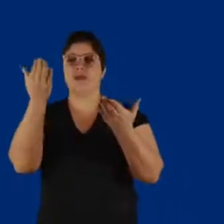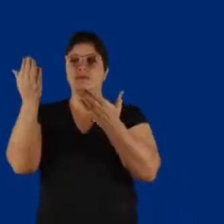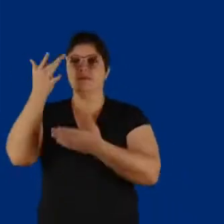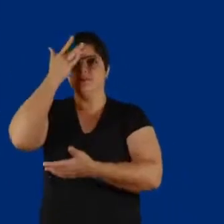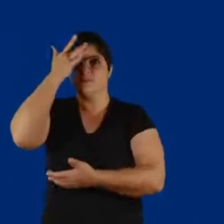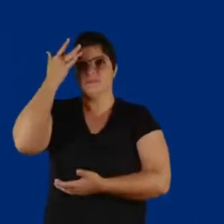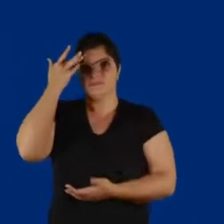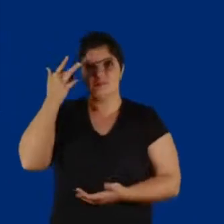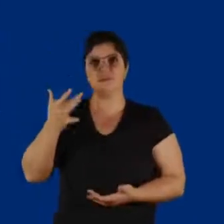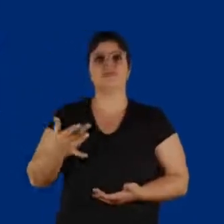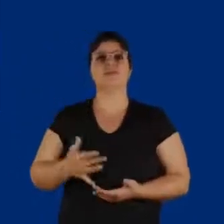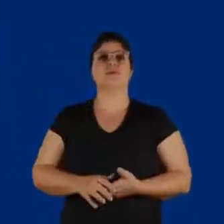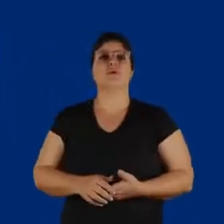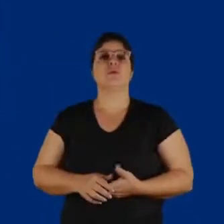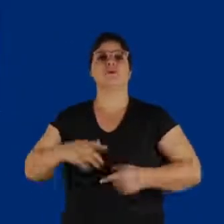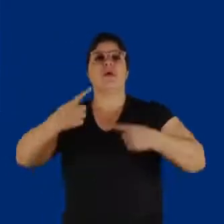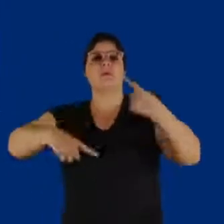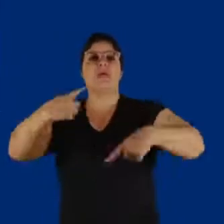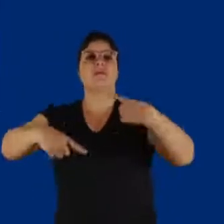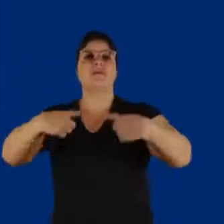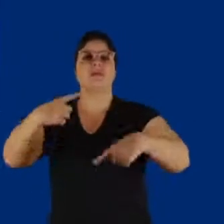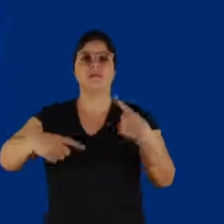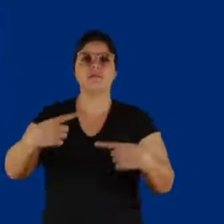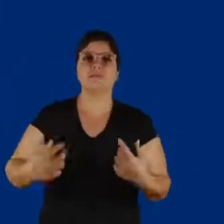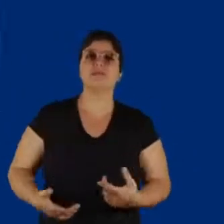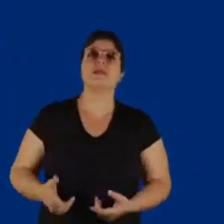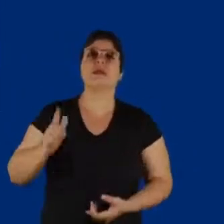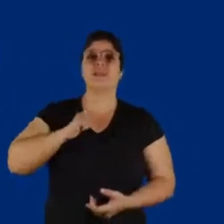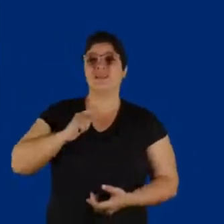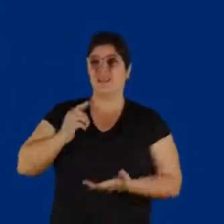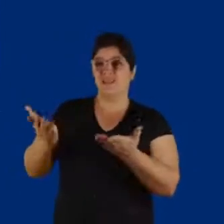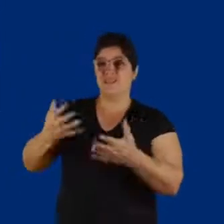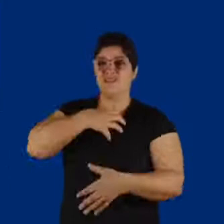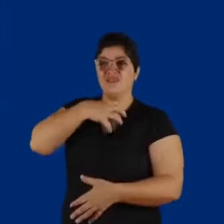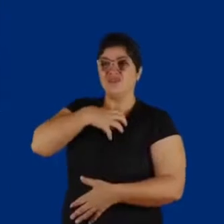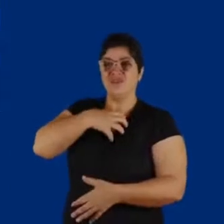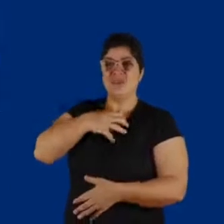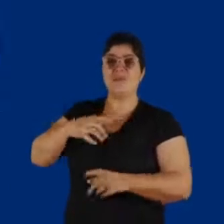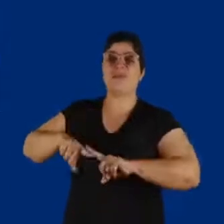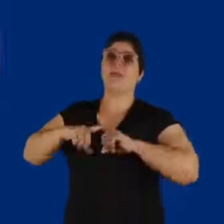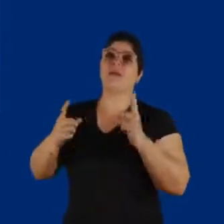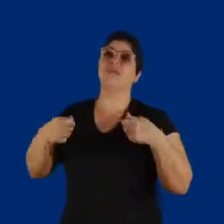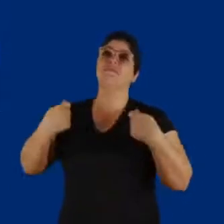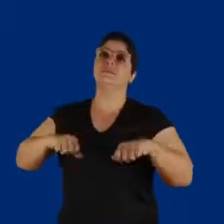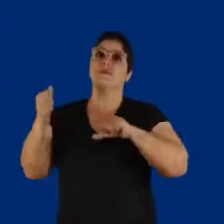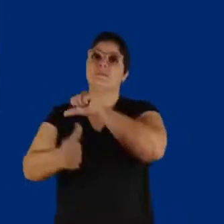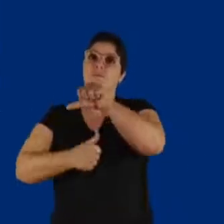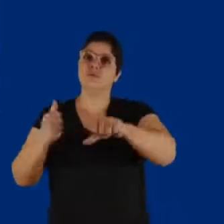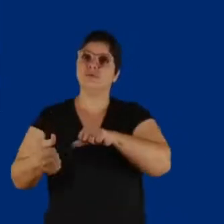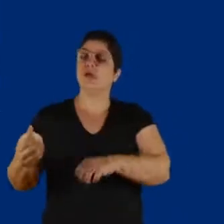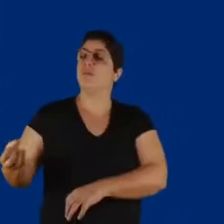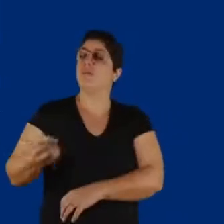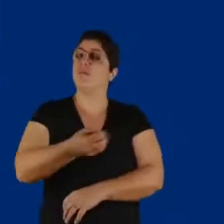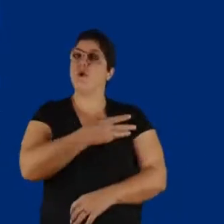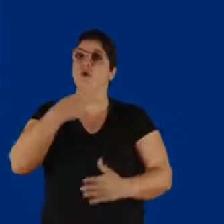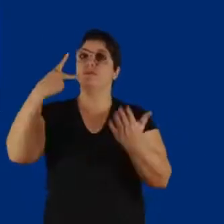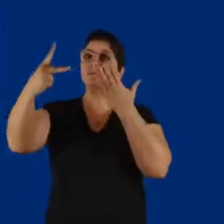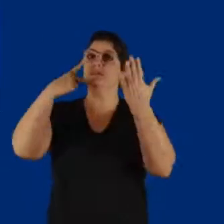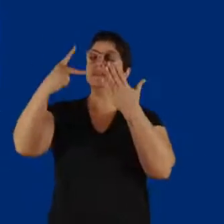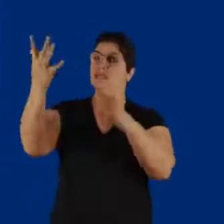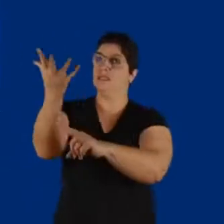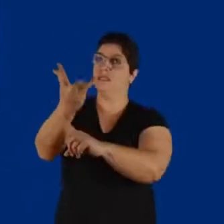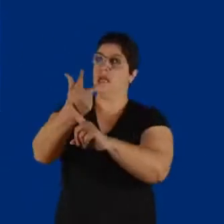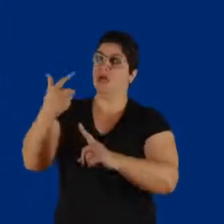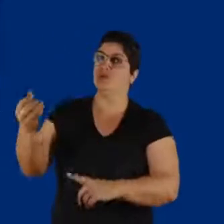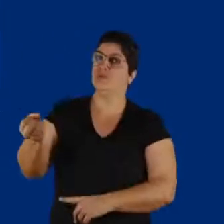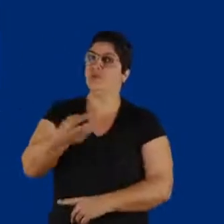ser diferentes. Que nós podemos trabalhar numa concepção moderna, numa concepção da psiquiatria moderna, da arte moderna,